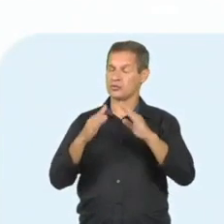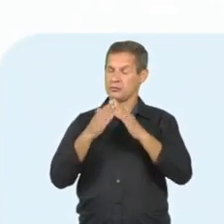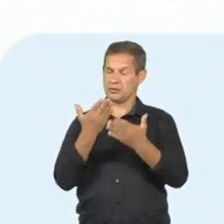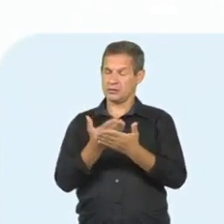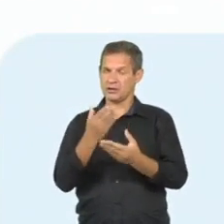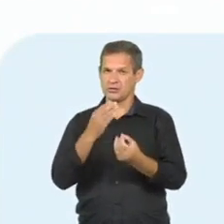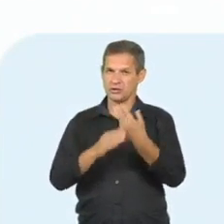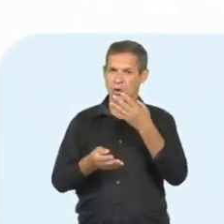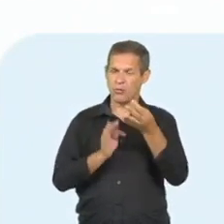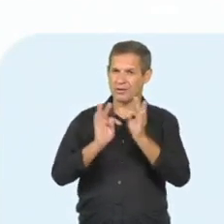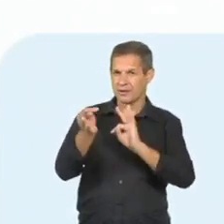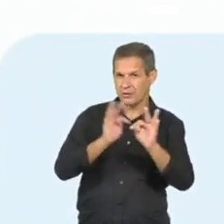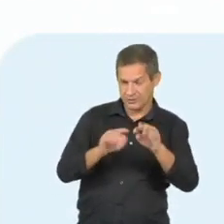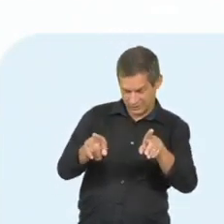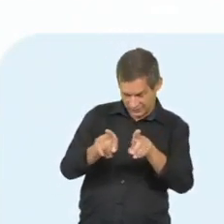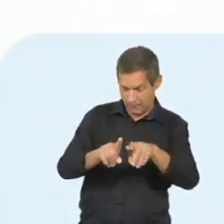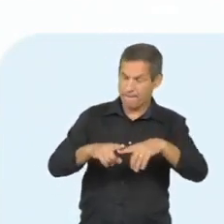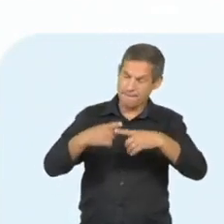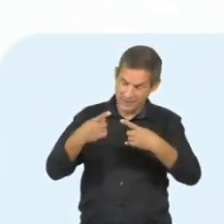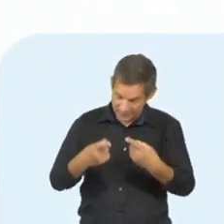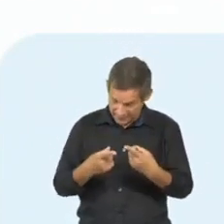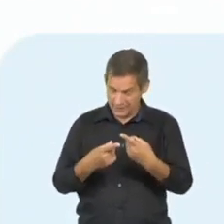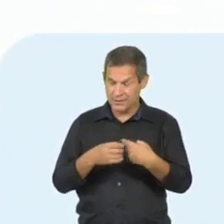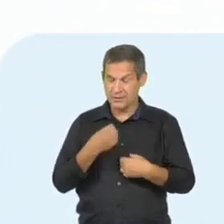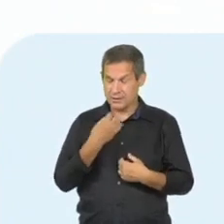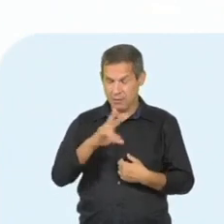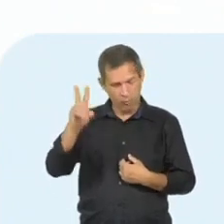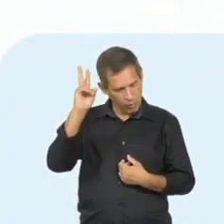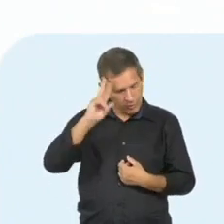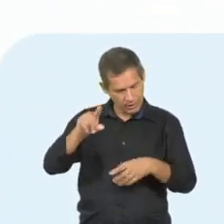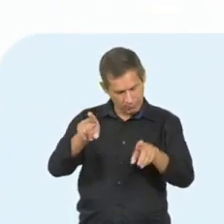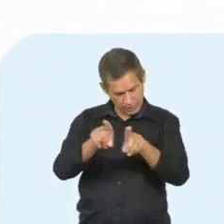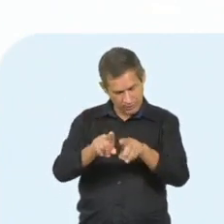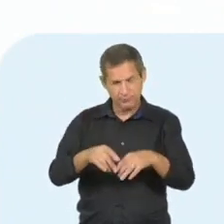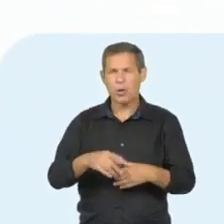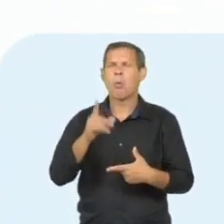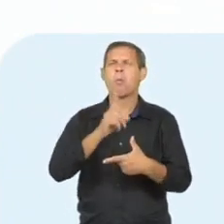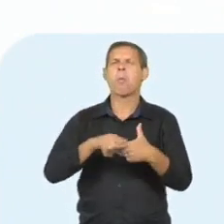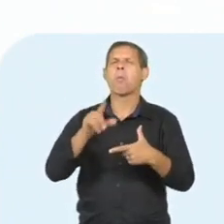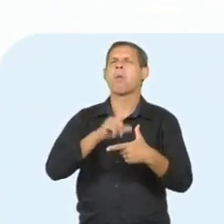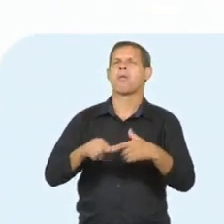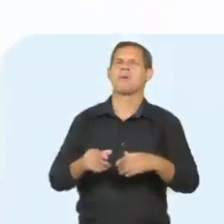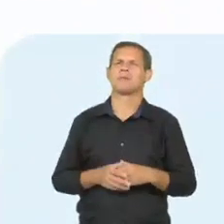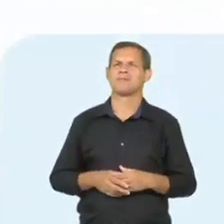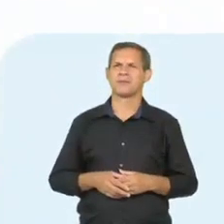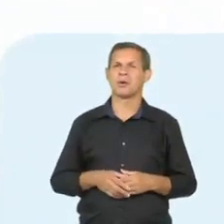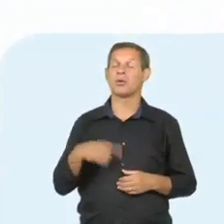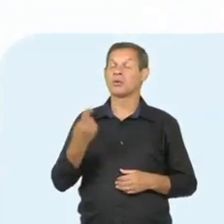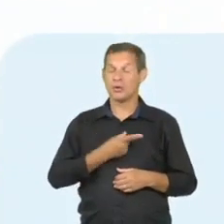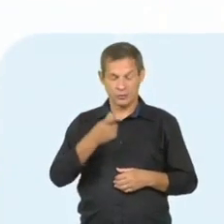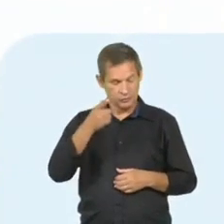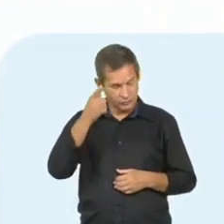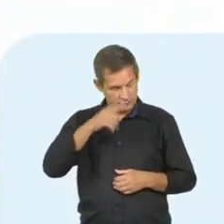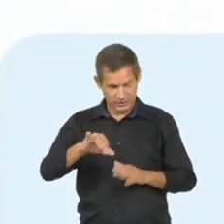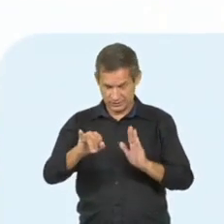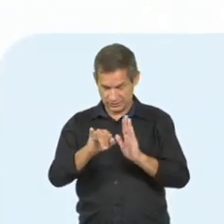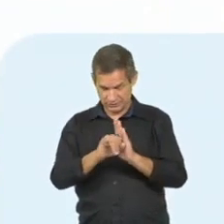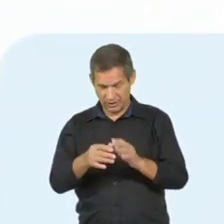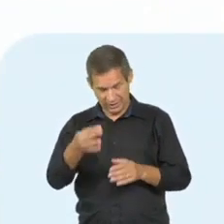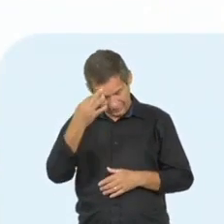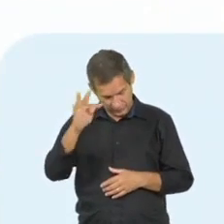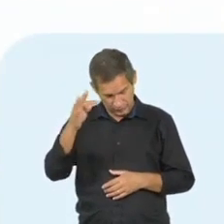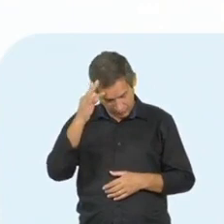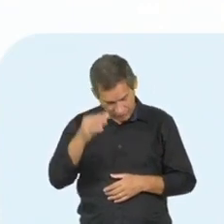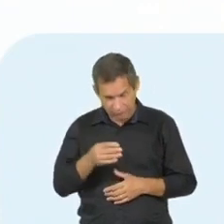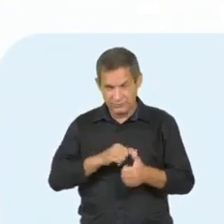de novas tecnologias. Mas vale salientar um problema quando a gente considera a teoria